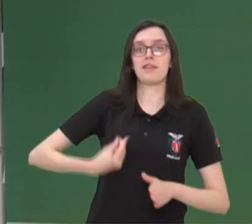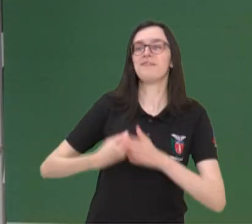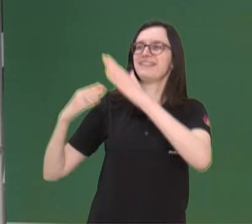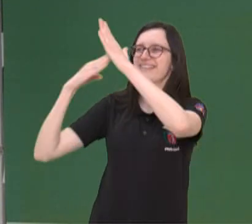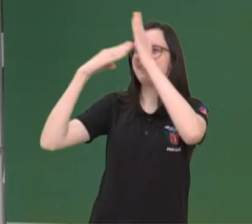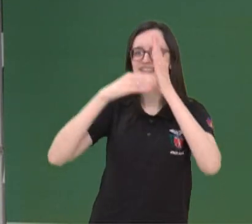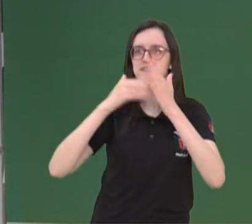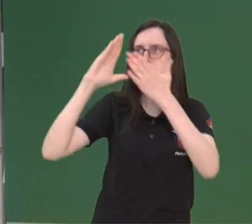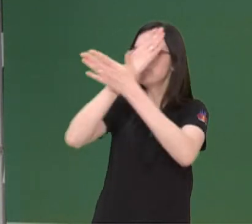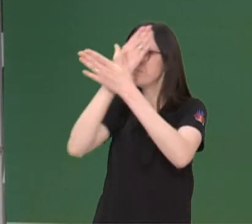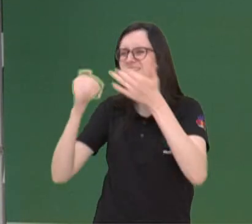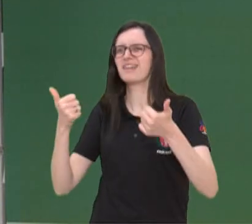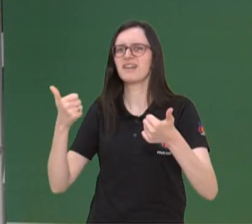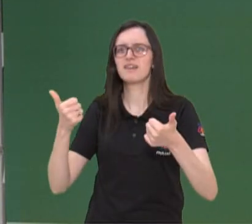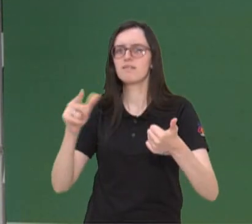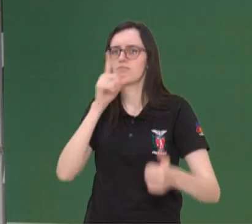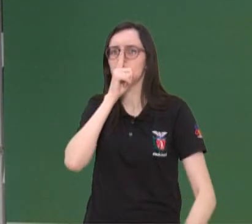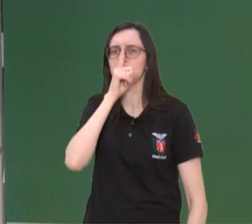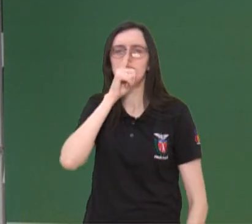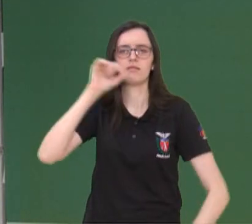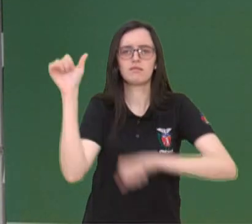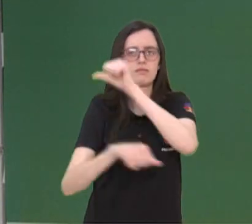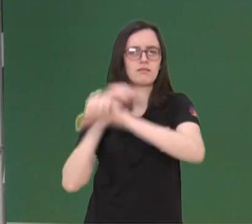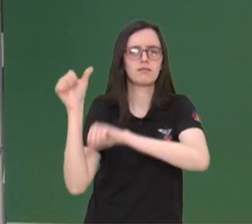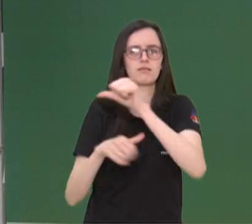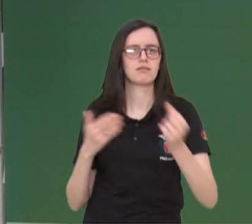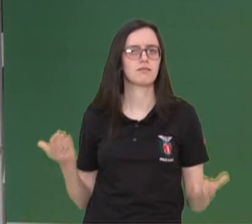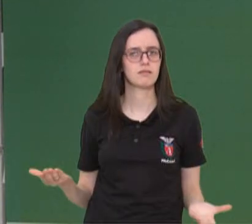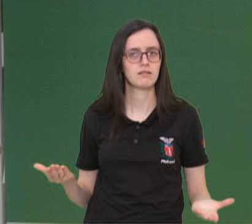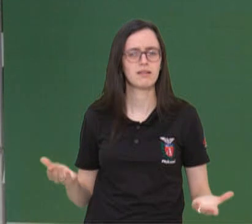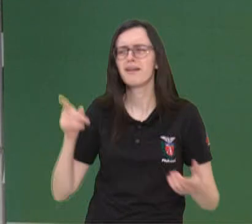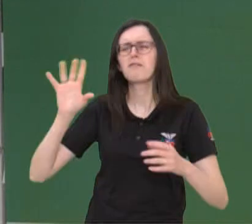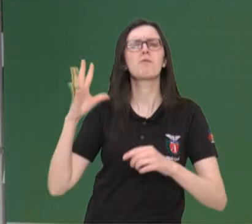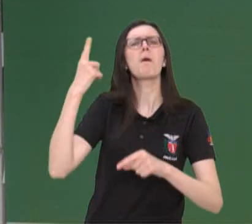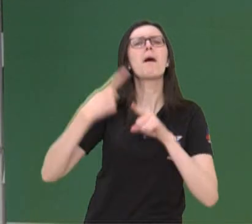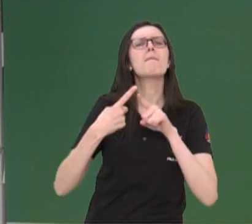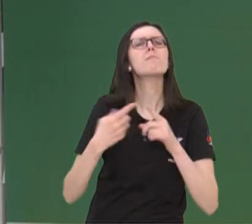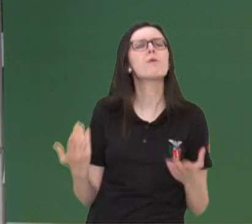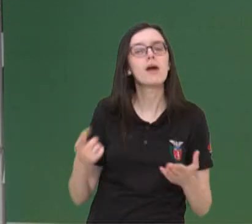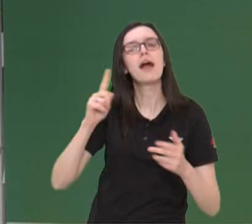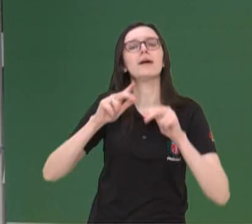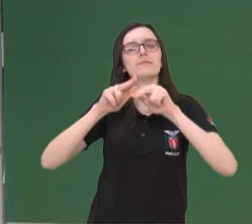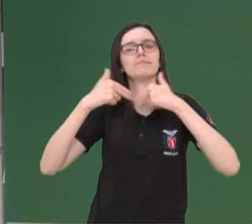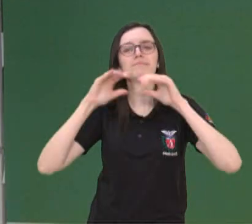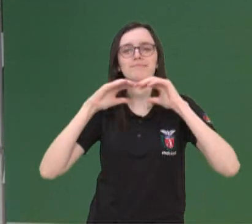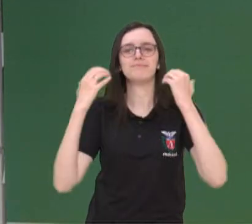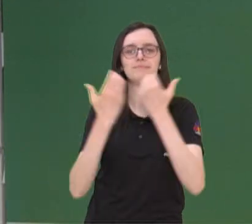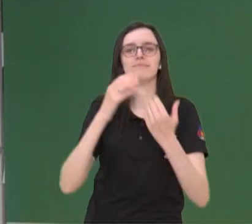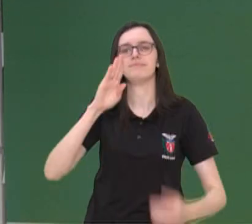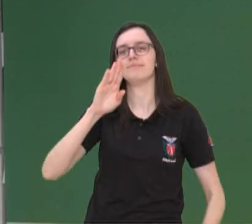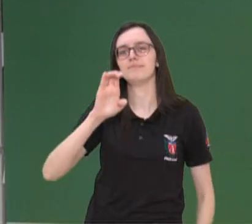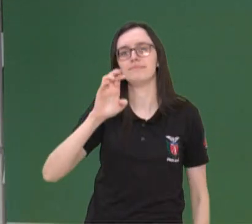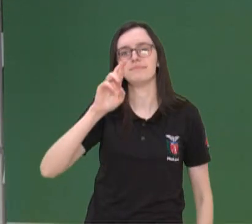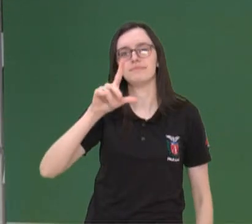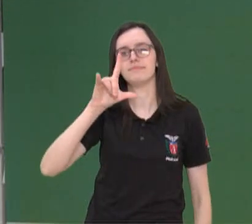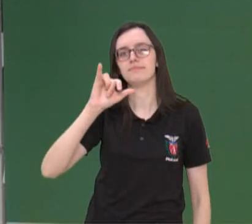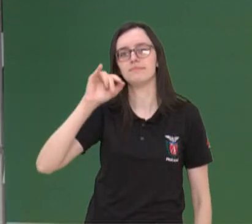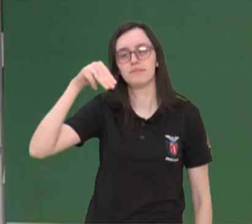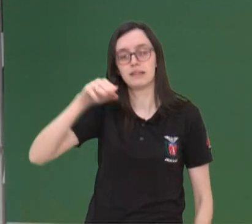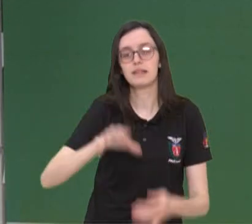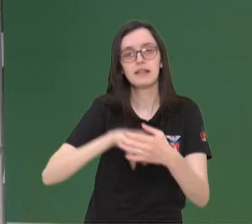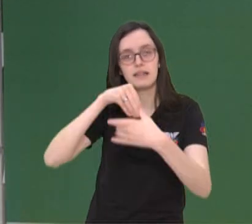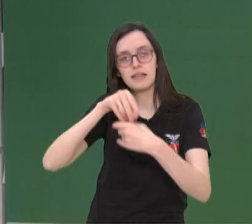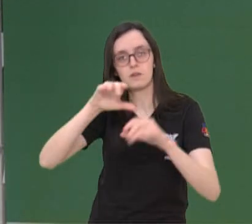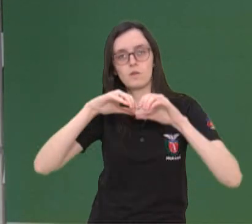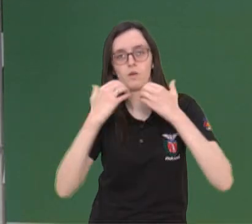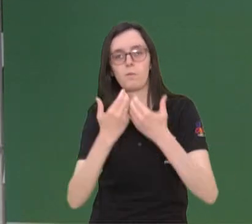territoriais de povos que lá habitavam. E isso aconteceu por conta da Conferência de Berlim. E dentro dessa